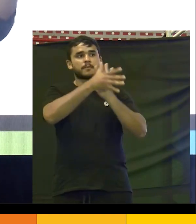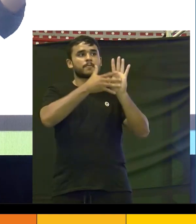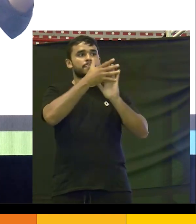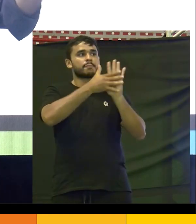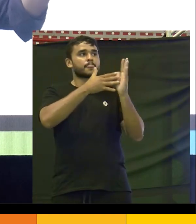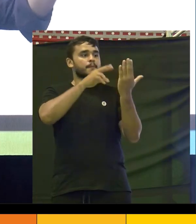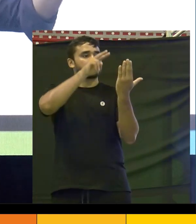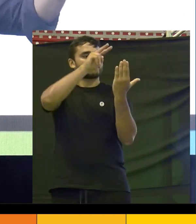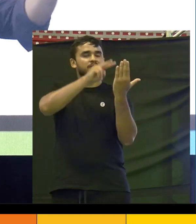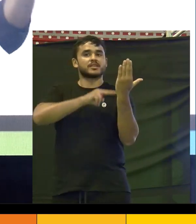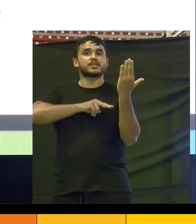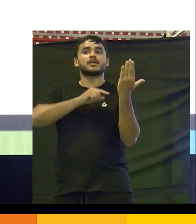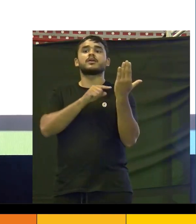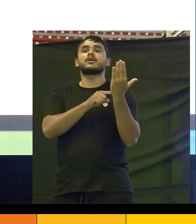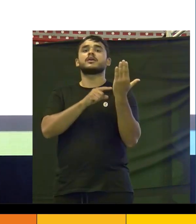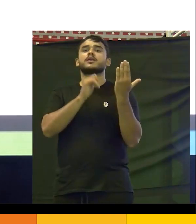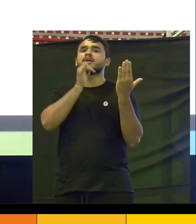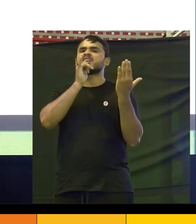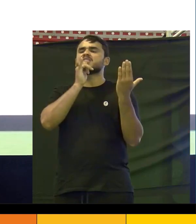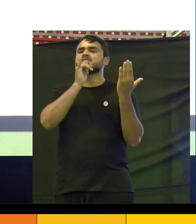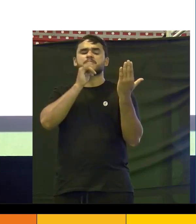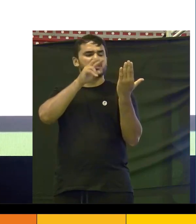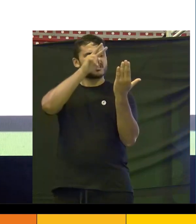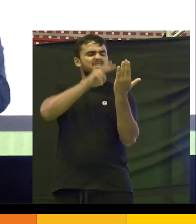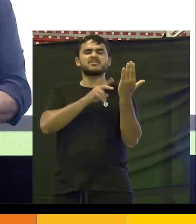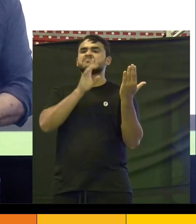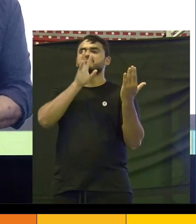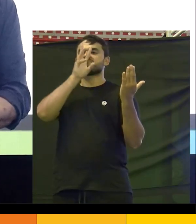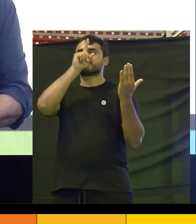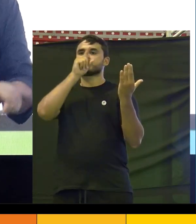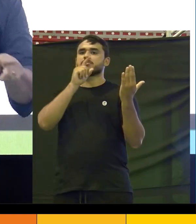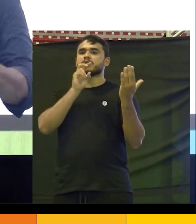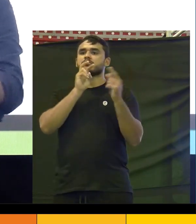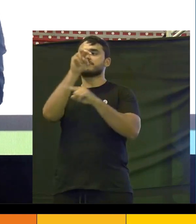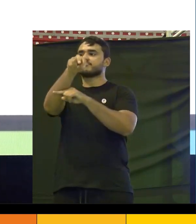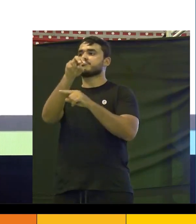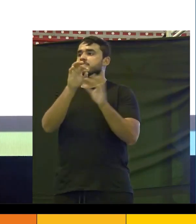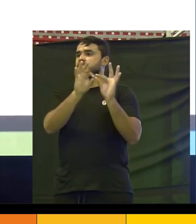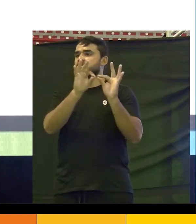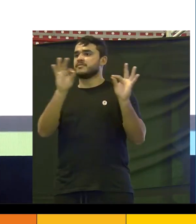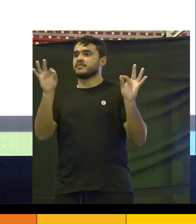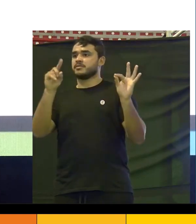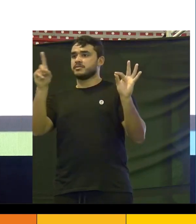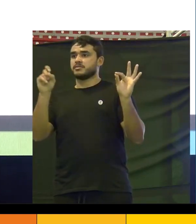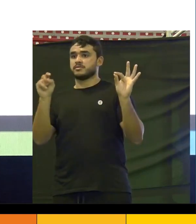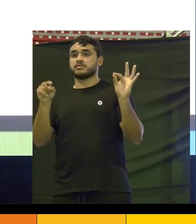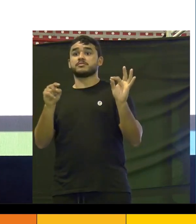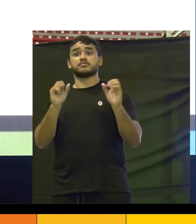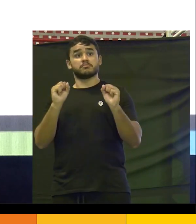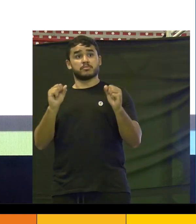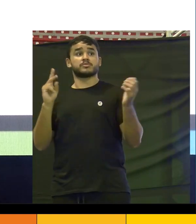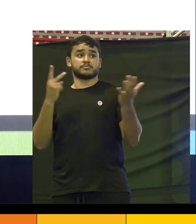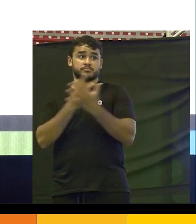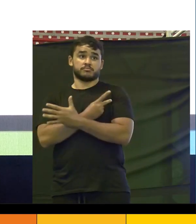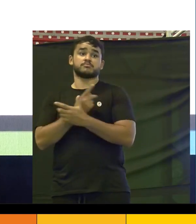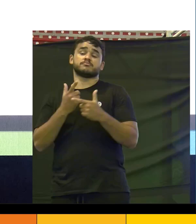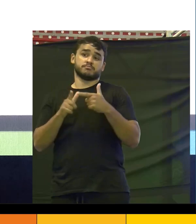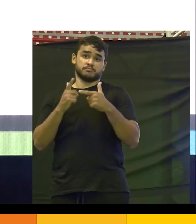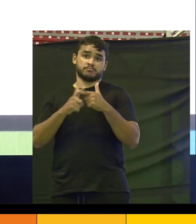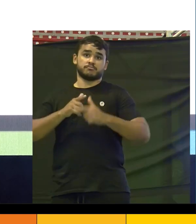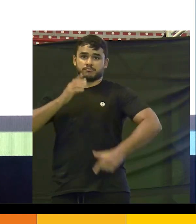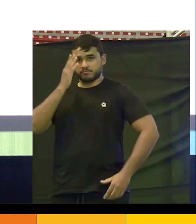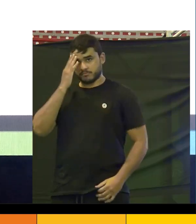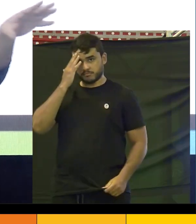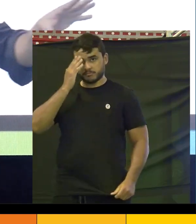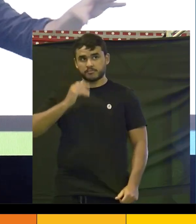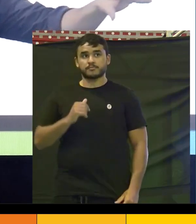Ah, eu vou ler, não vou ler o texto, eu vou direto para o comando. Pode ser um problema para vocês.